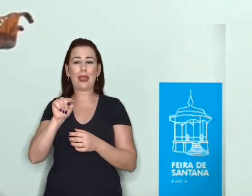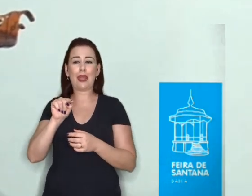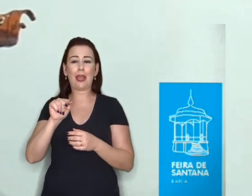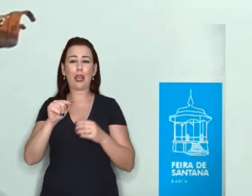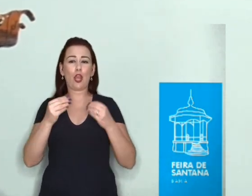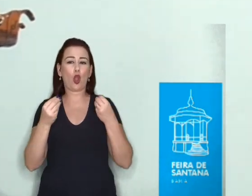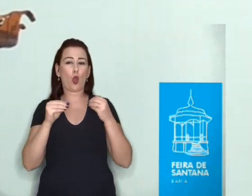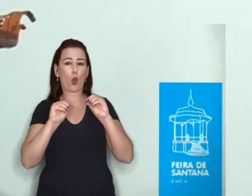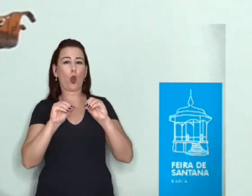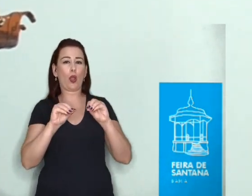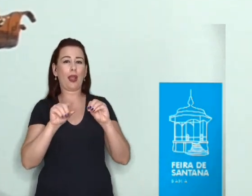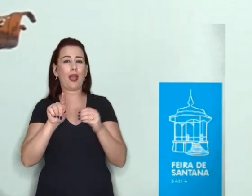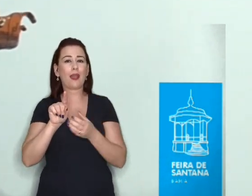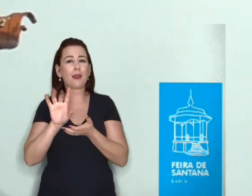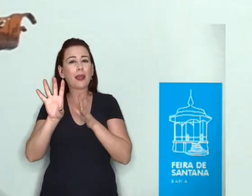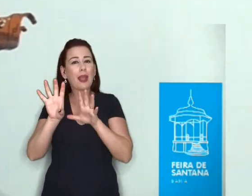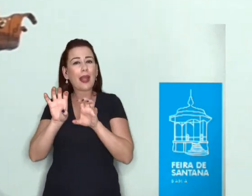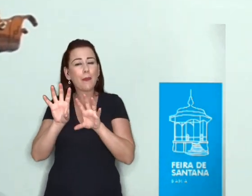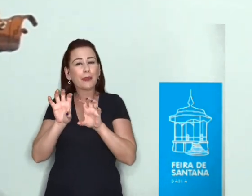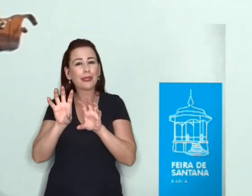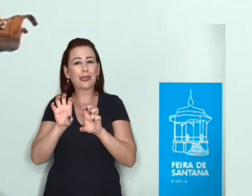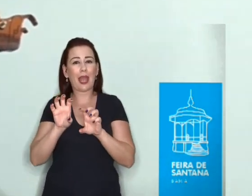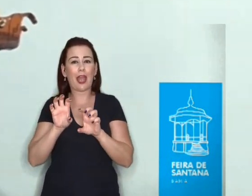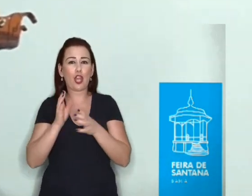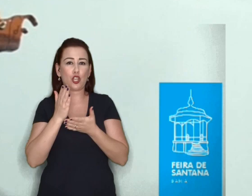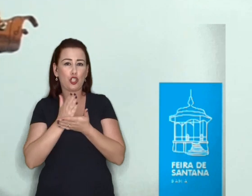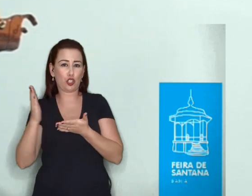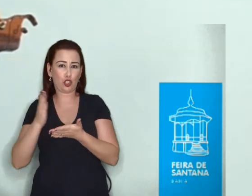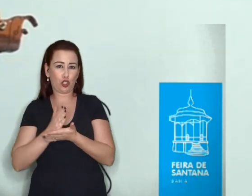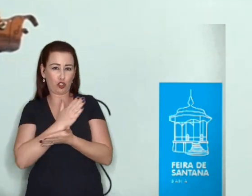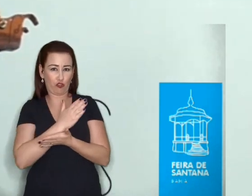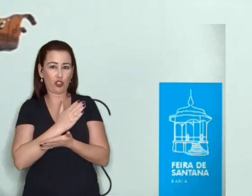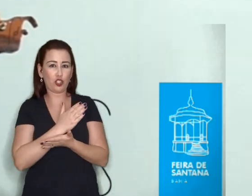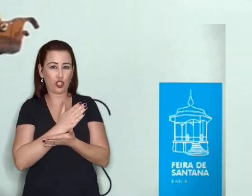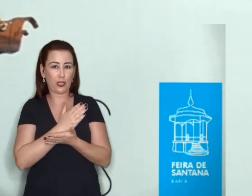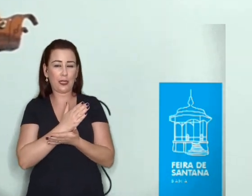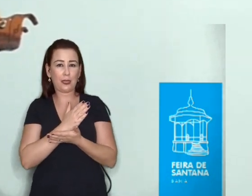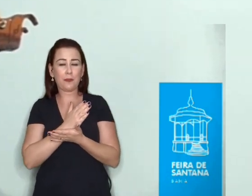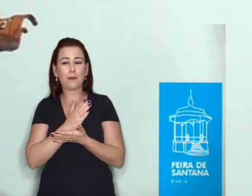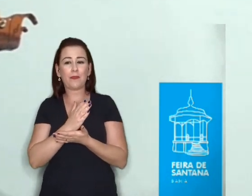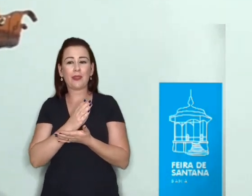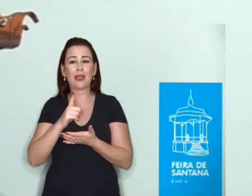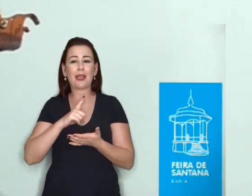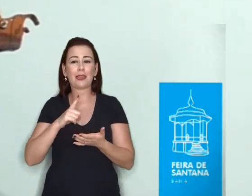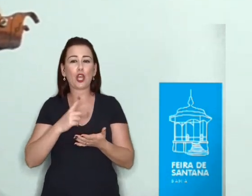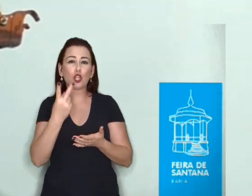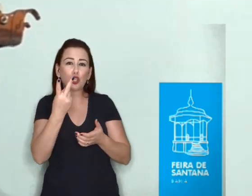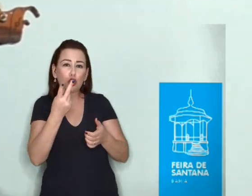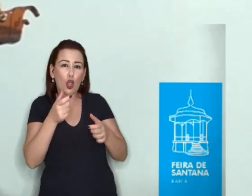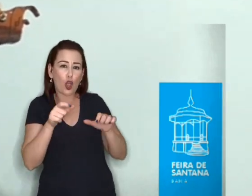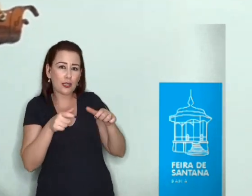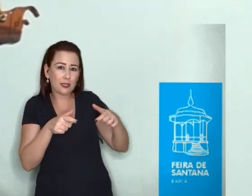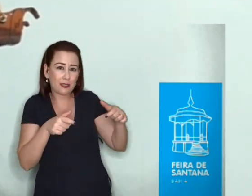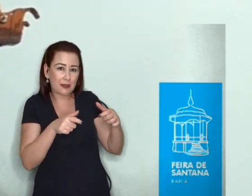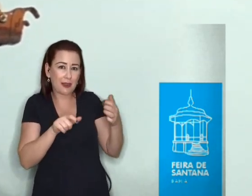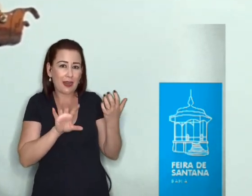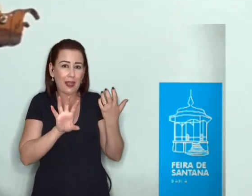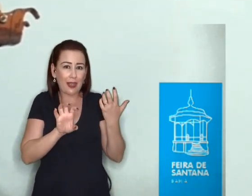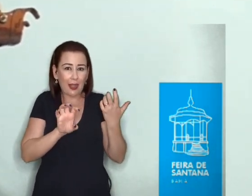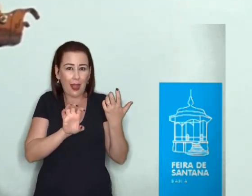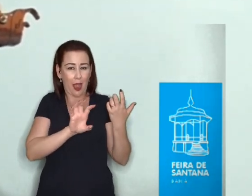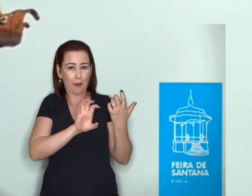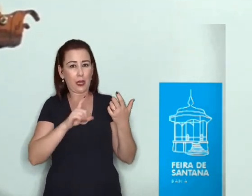colocar uma captação dividida, né? Esses dois captadores aqui